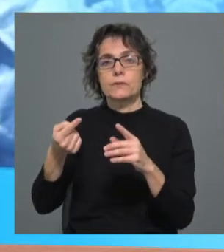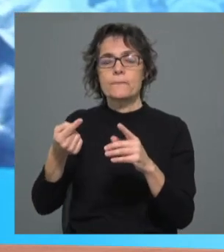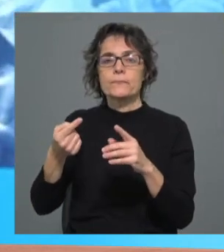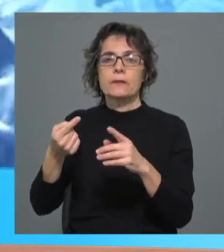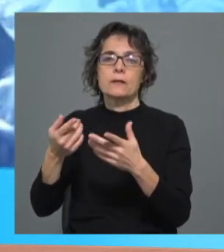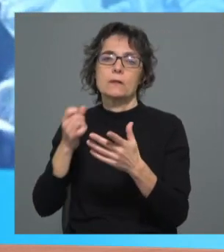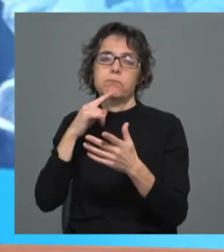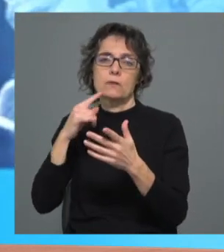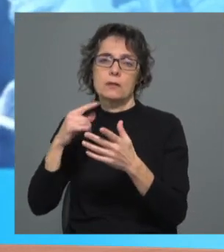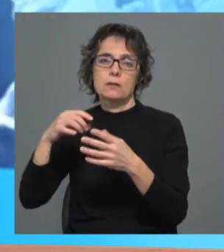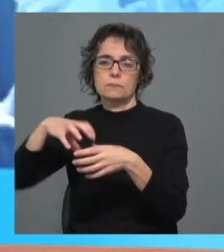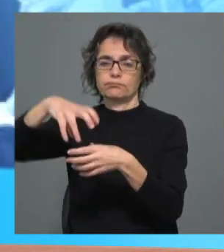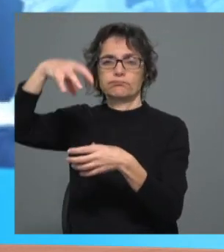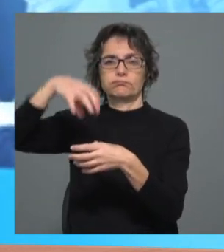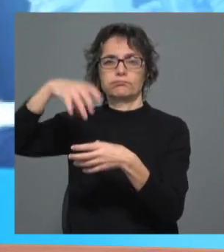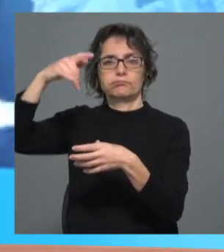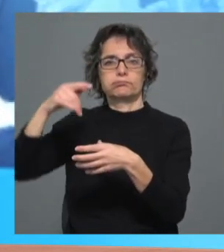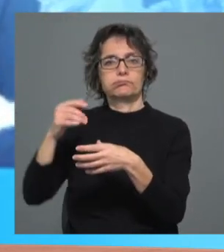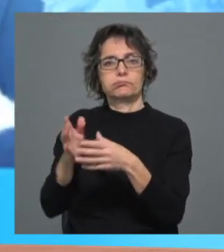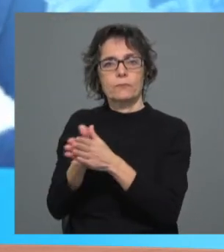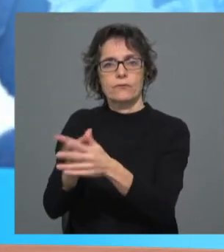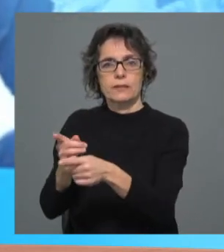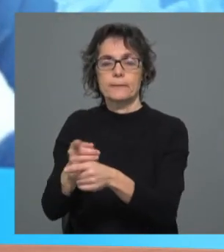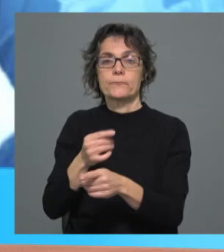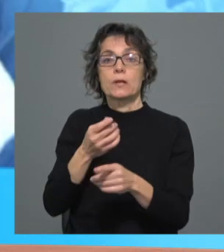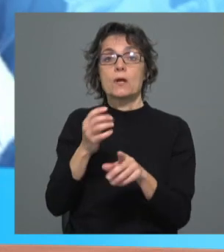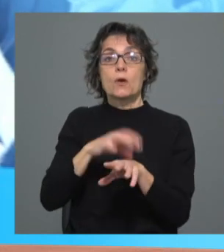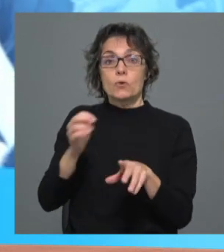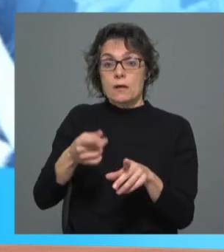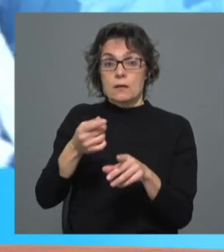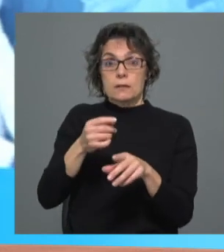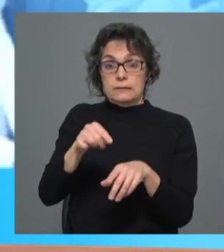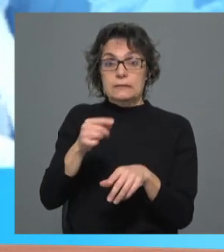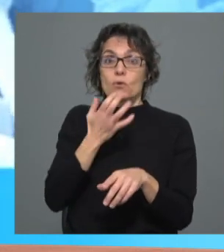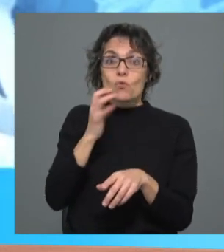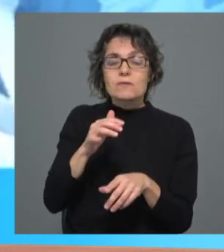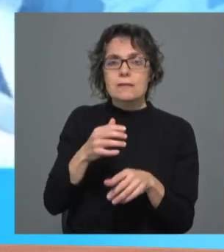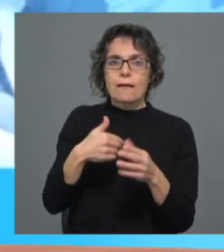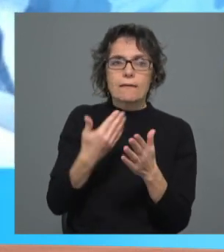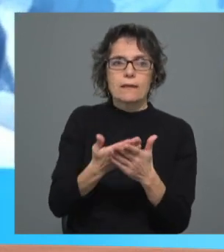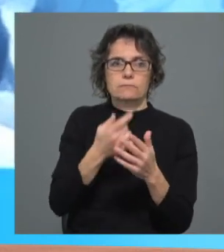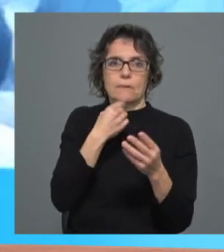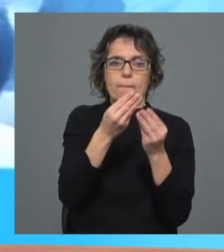caminhos. Portanto, o sal tem essa valência de dar sabor,